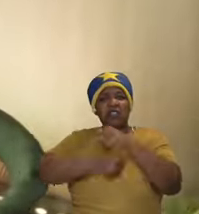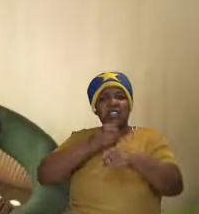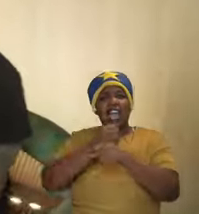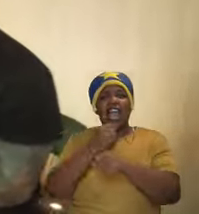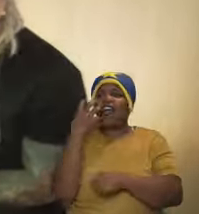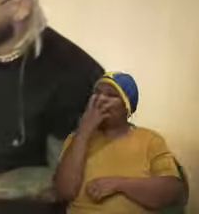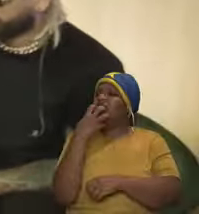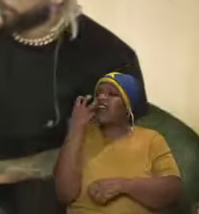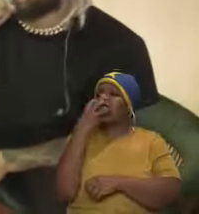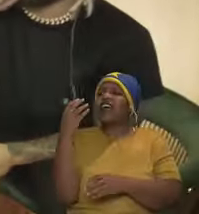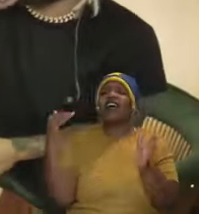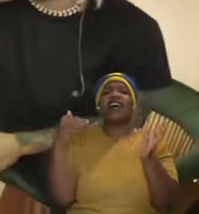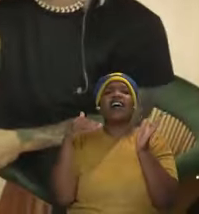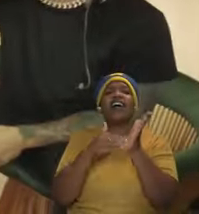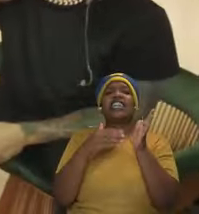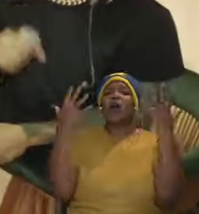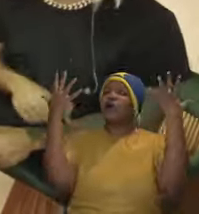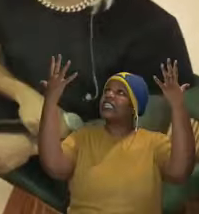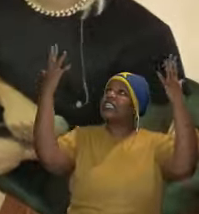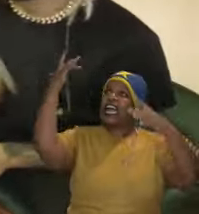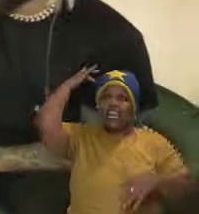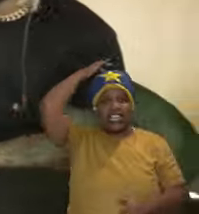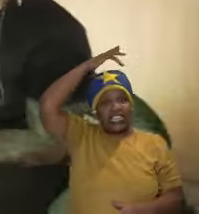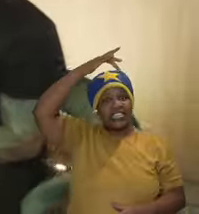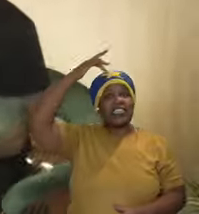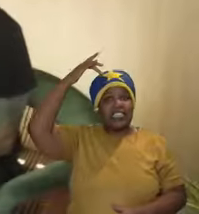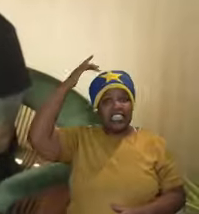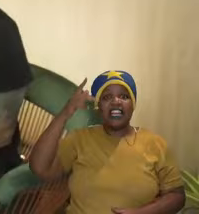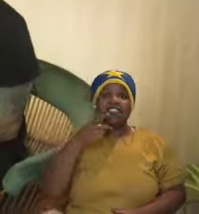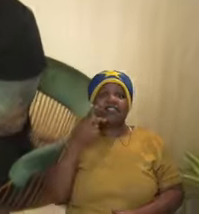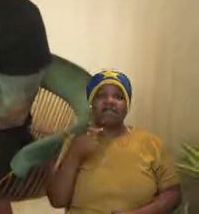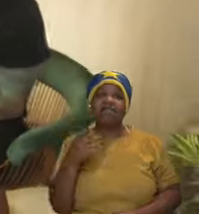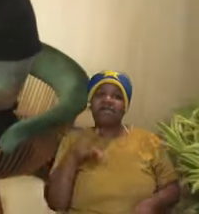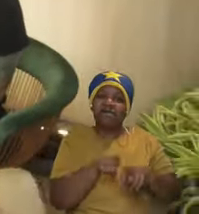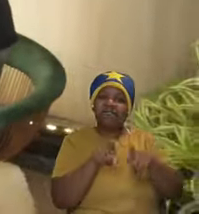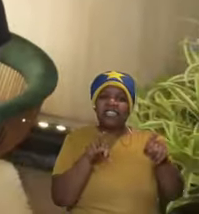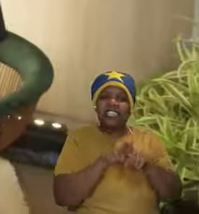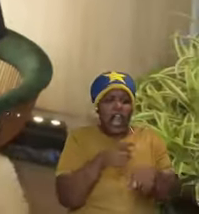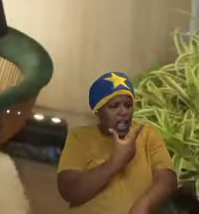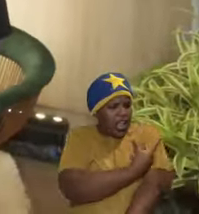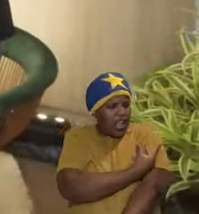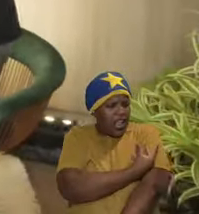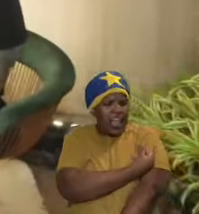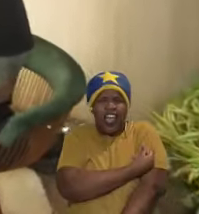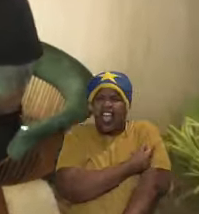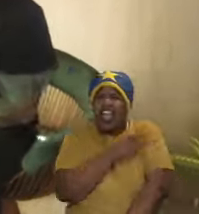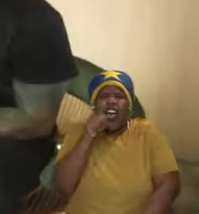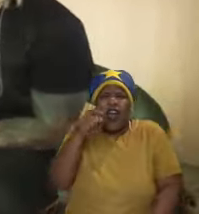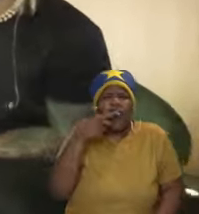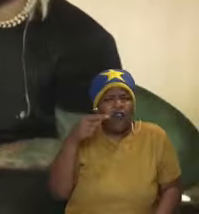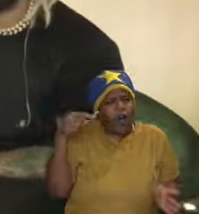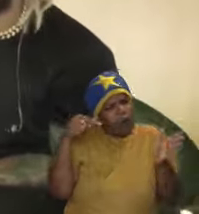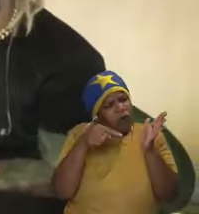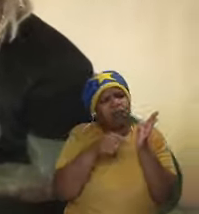dos insanos, que até o santo aplaudiu. Eficaz, tio, tipo Bezeta Sil, é tudo o ferro no fio. É sistema Brasil, é